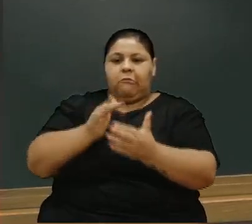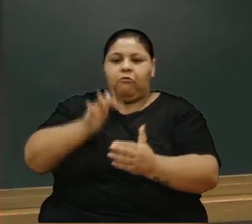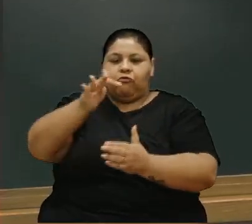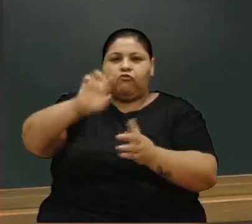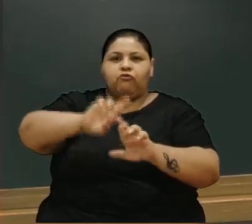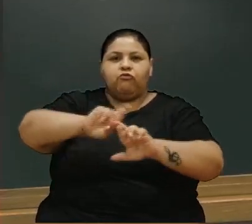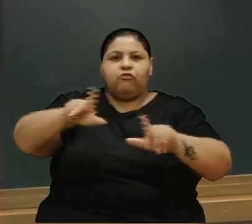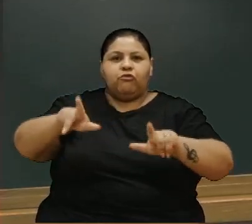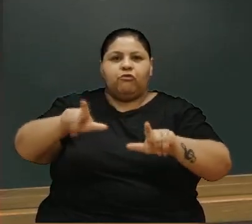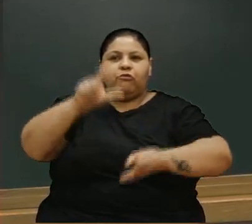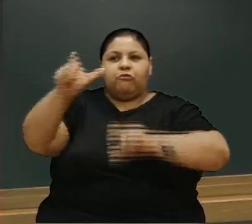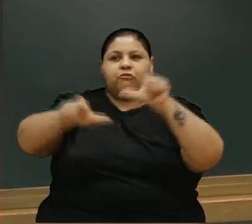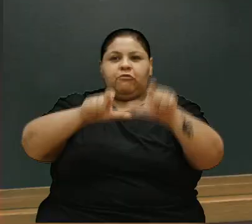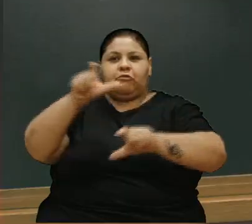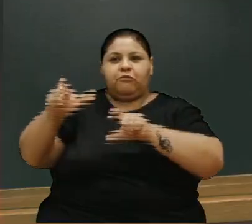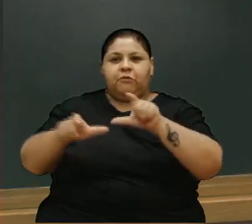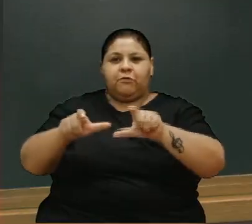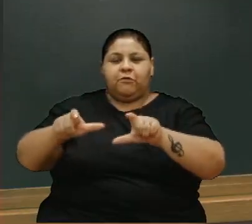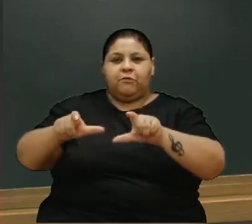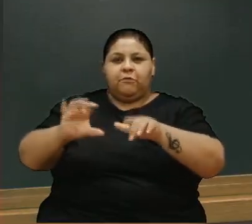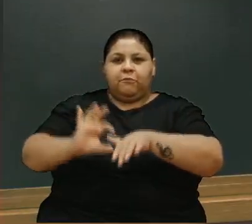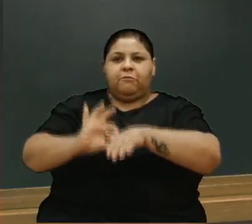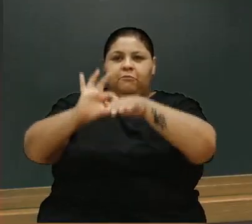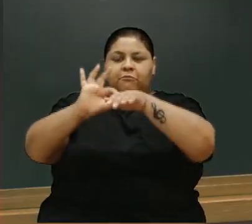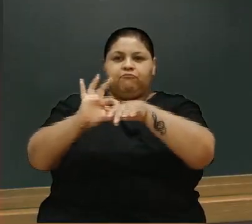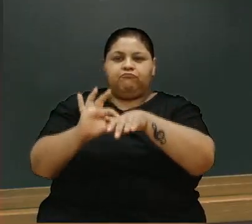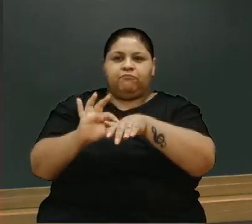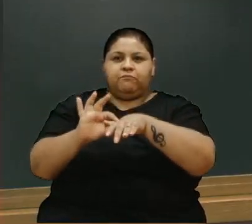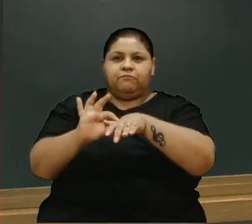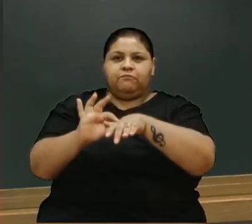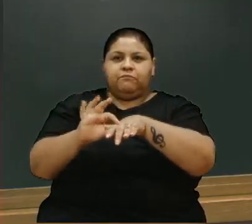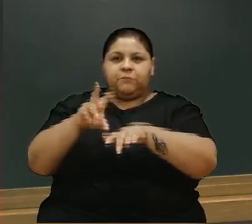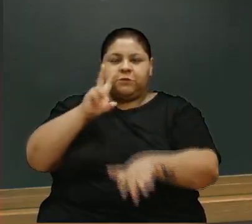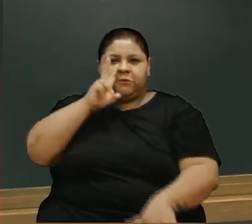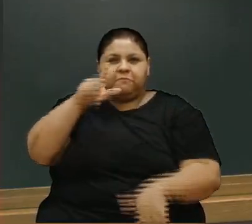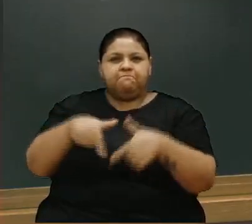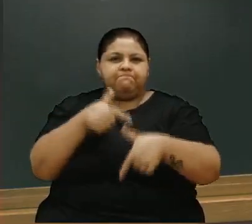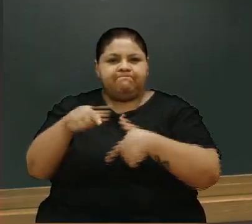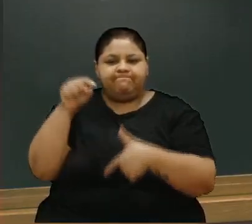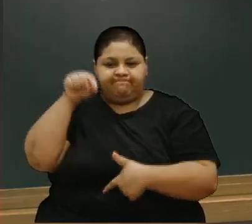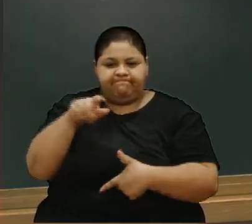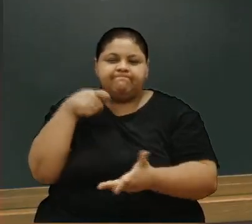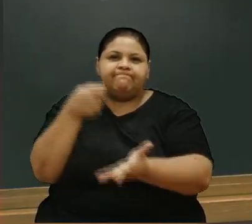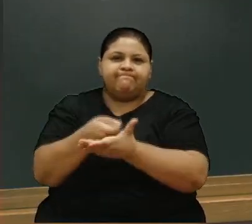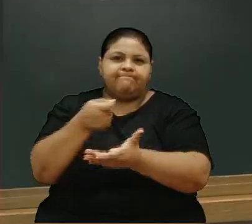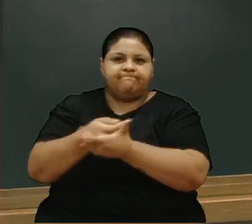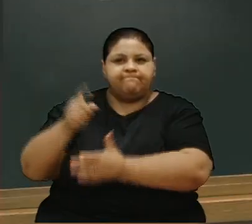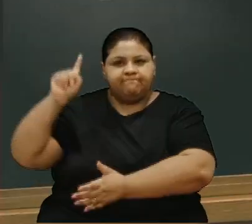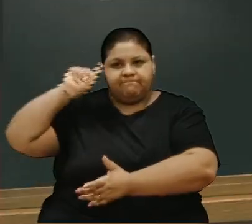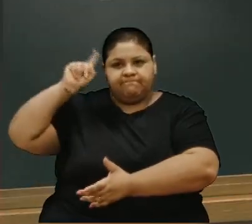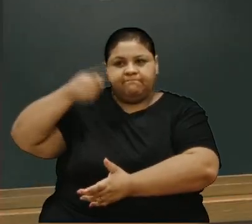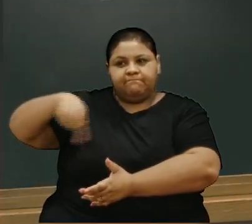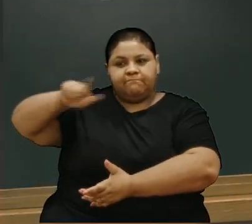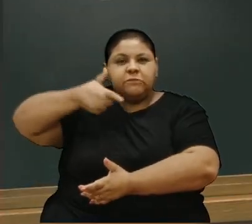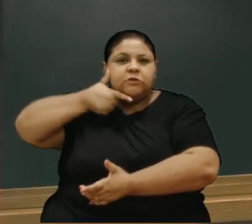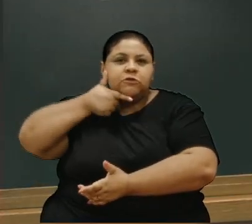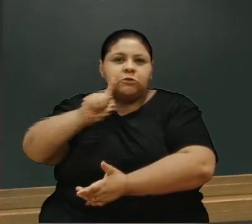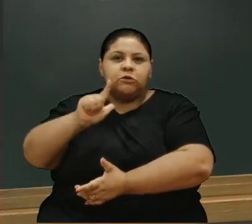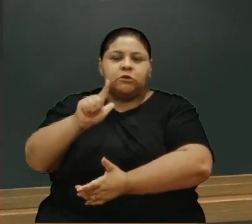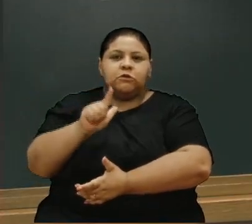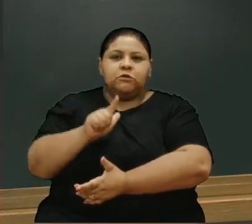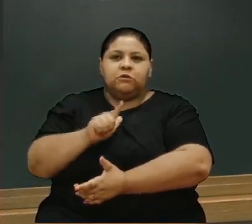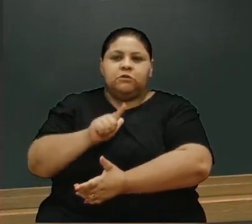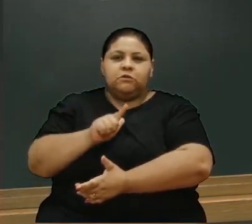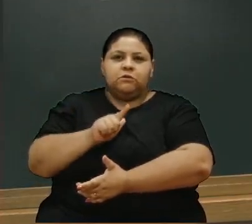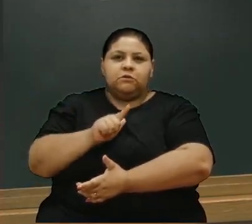diferente, em que as pessoas sejam donas, pelo menos, da sua força de trabalho. Então essa é a nossa luta todos os dias para que nós consigamos transferir